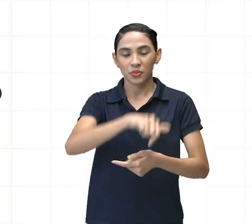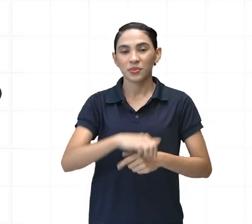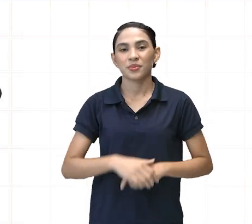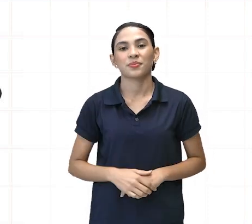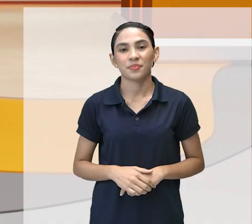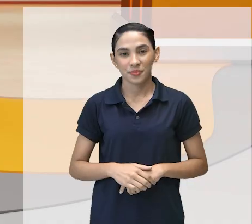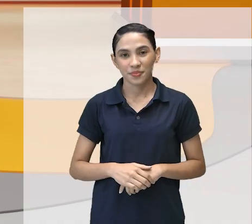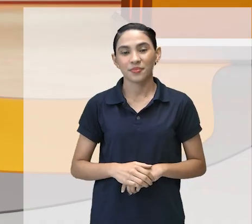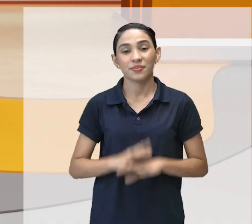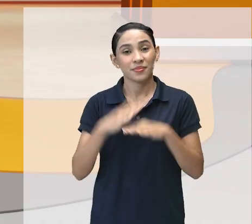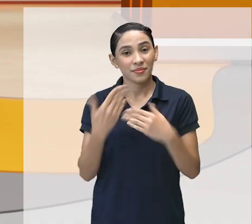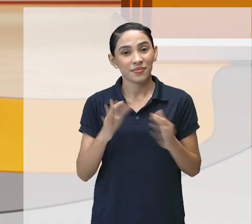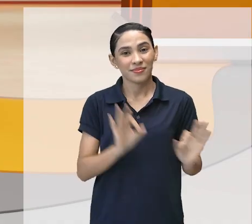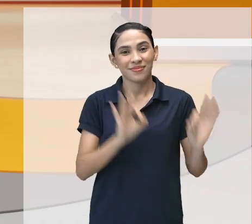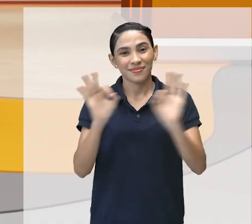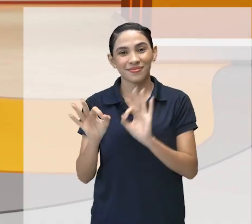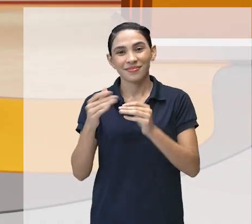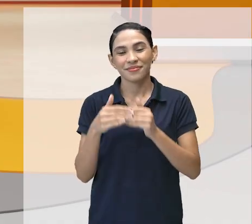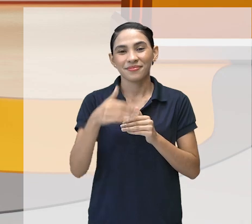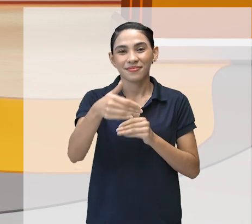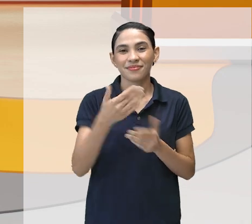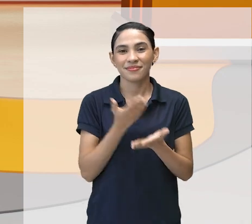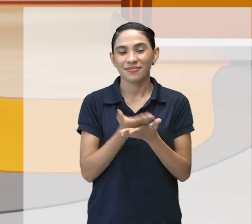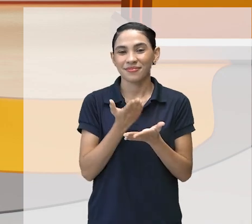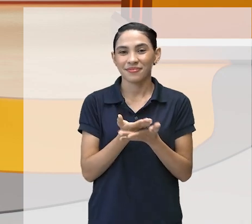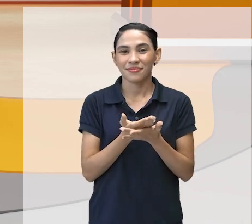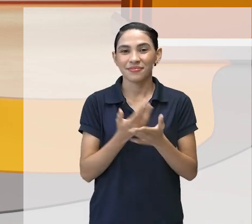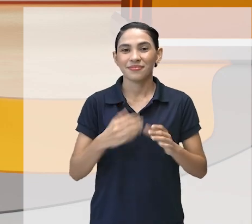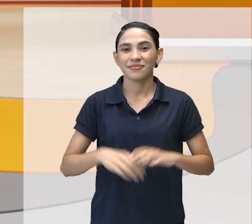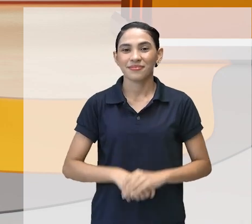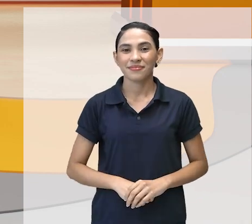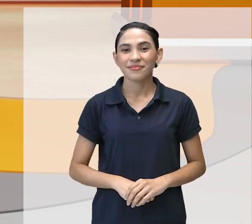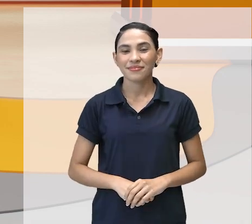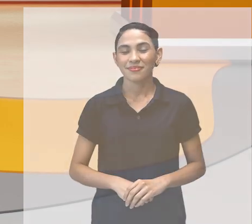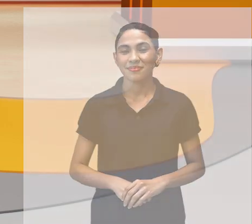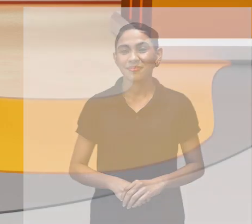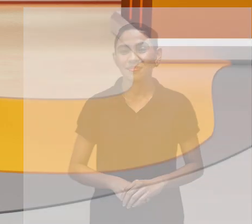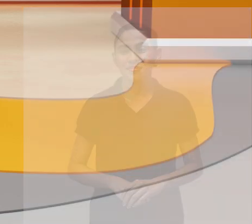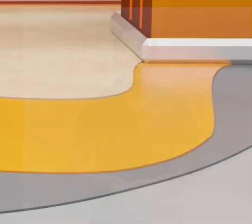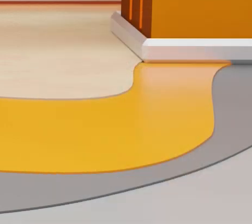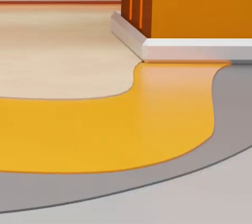do mundo. Então, vamos agora para o momento da nossa aula.